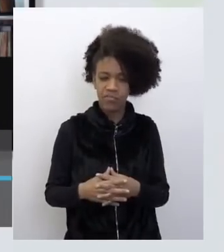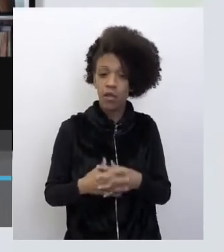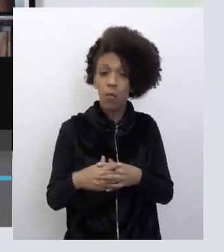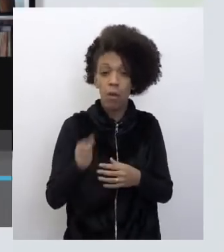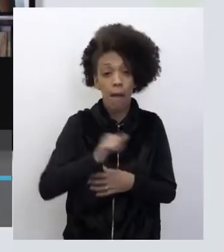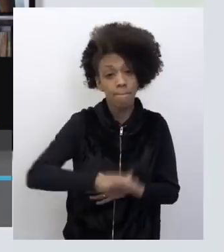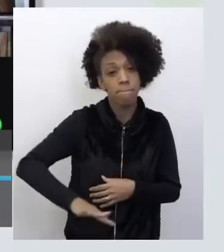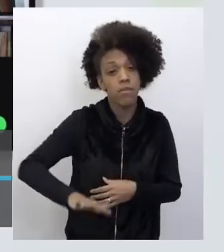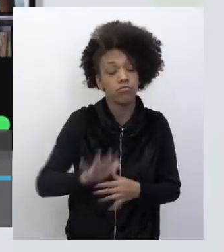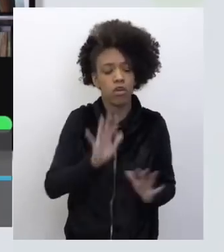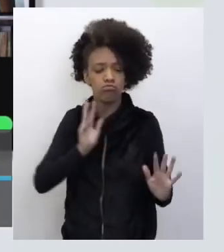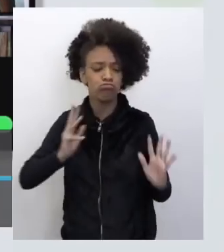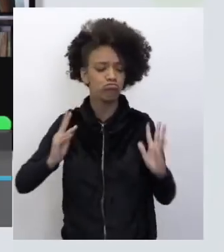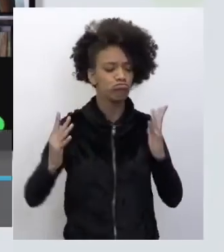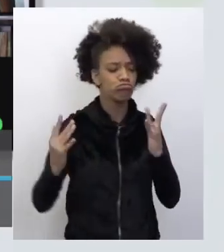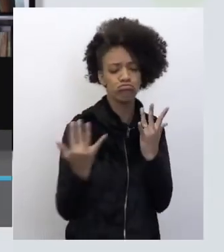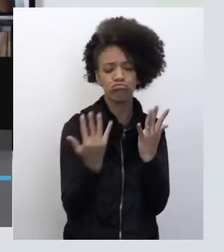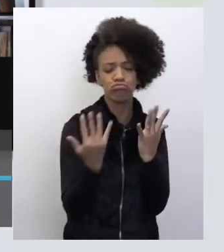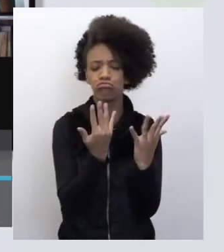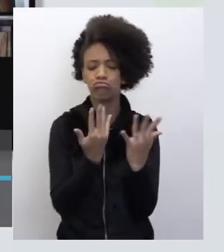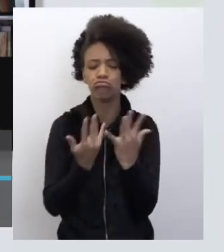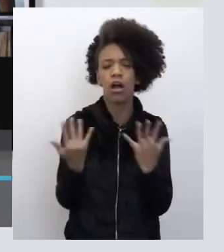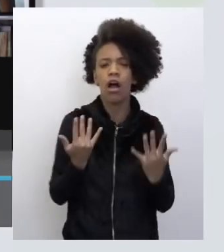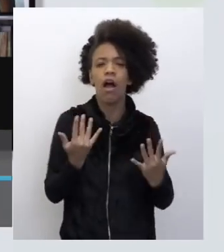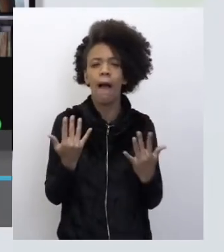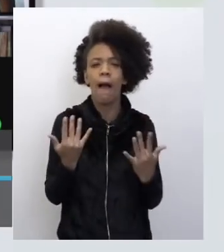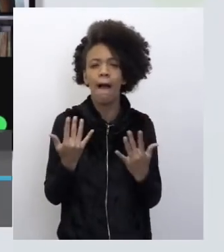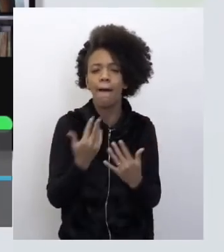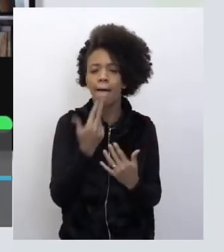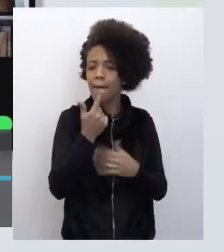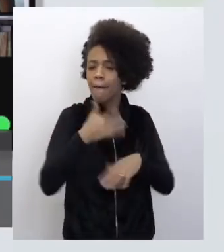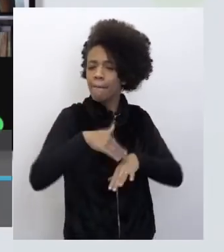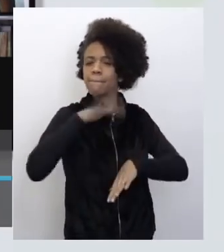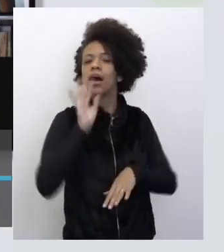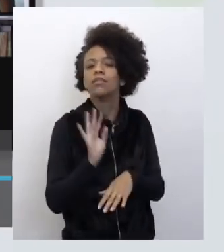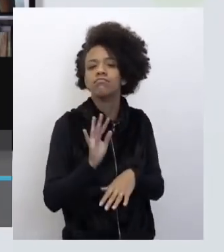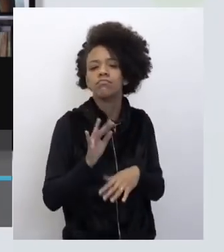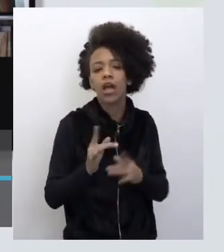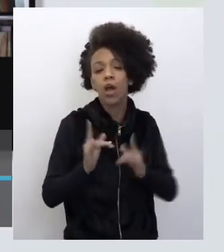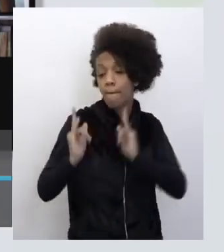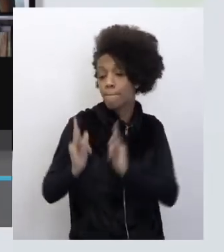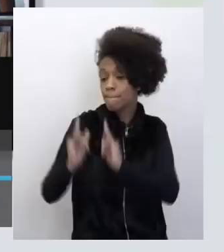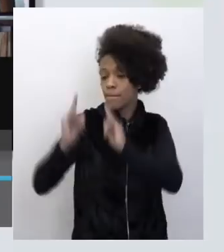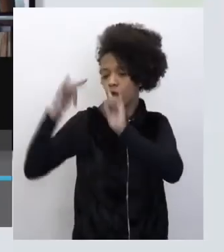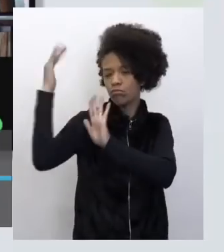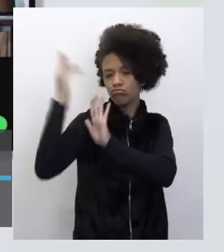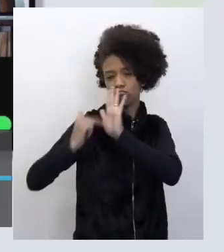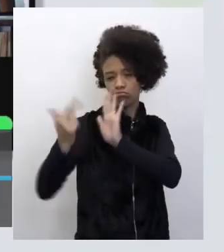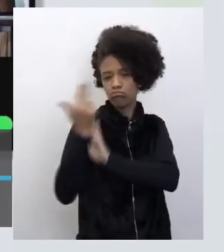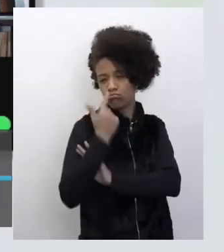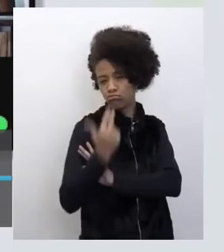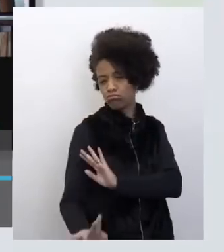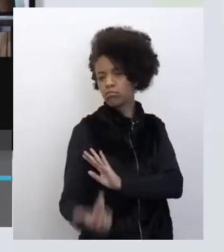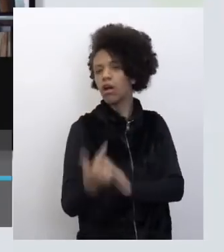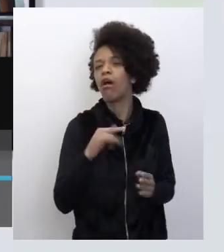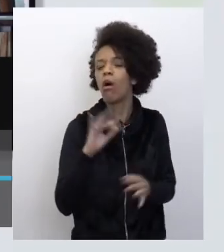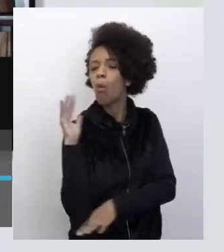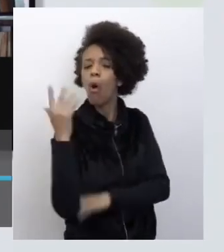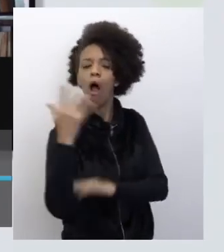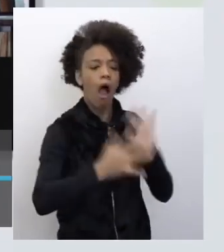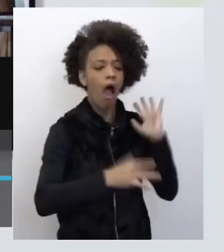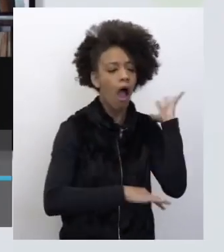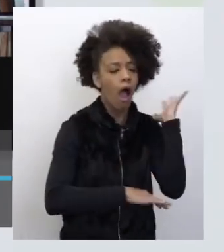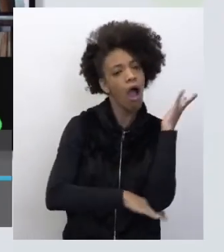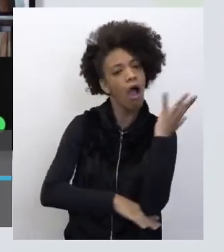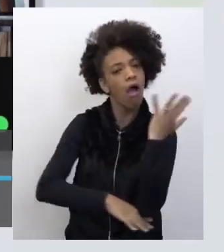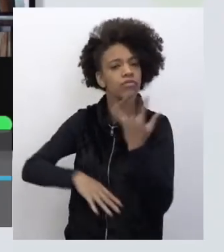mais verde, um ambiente com mais árvores, um ambiente mais colorido, desde que seja um prédio colorido, com uma árvore,